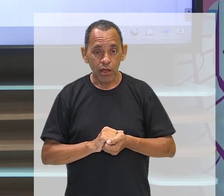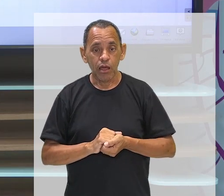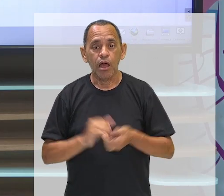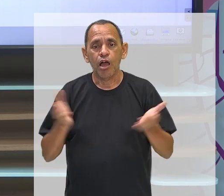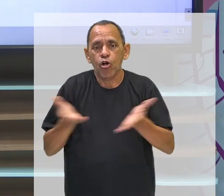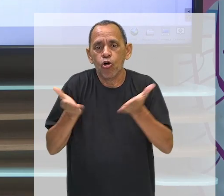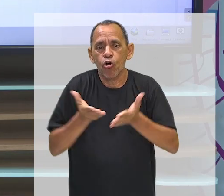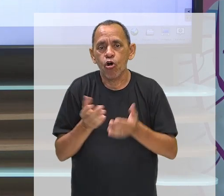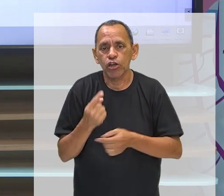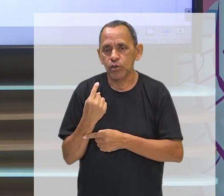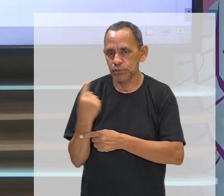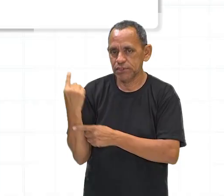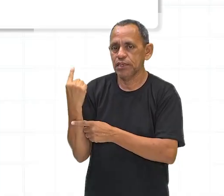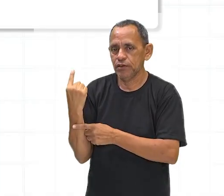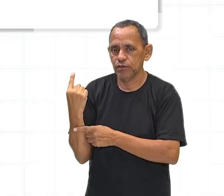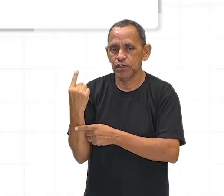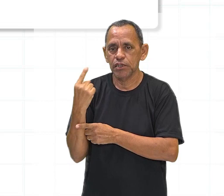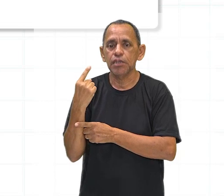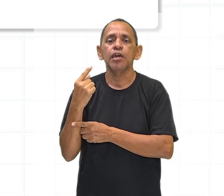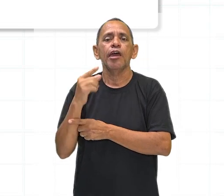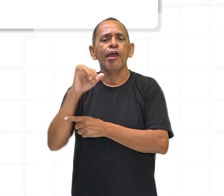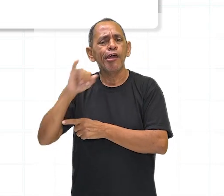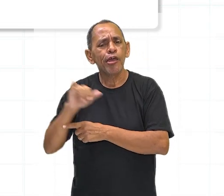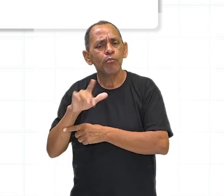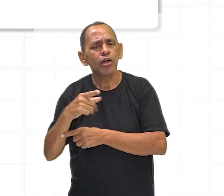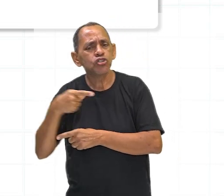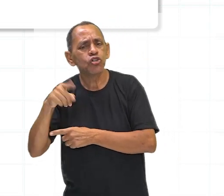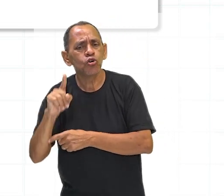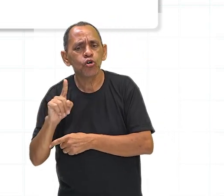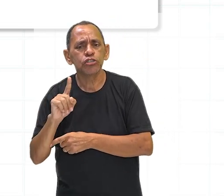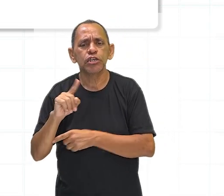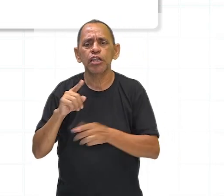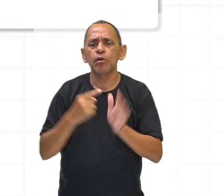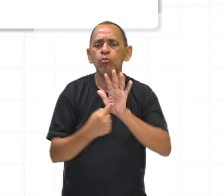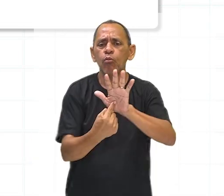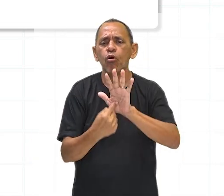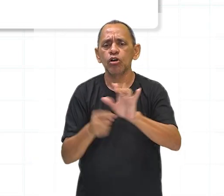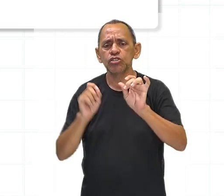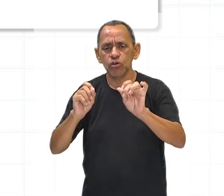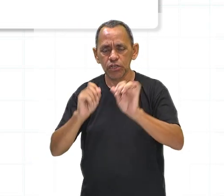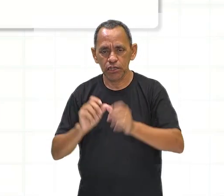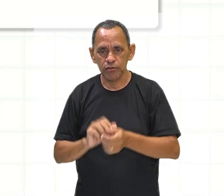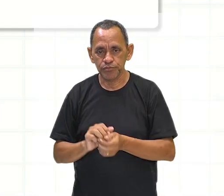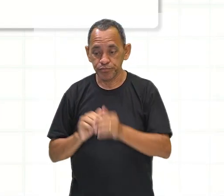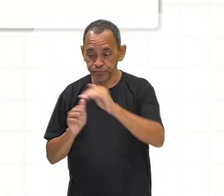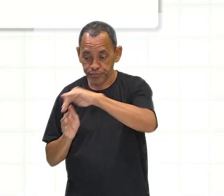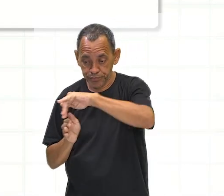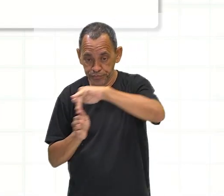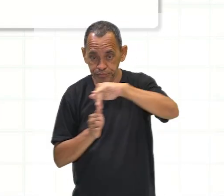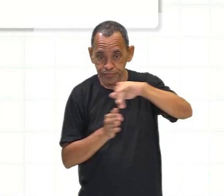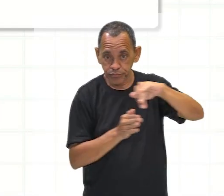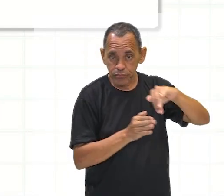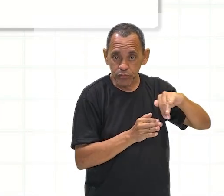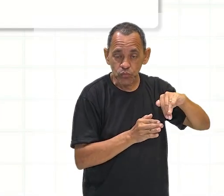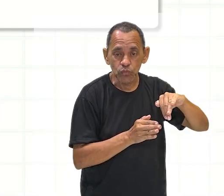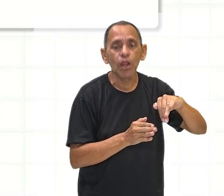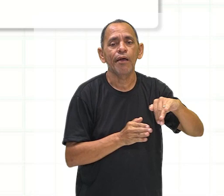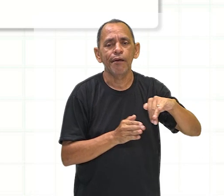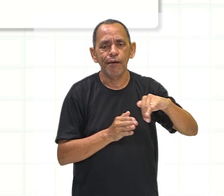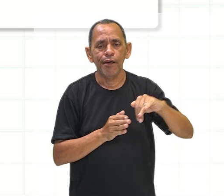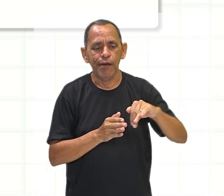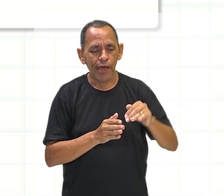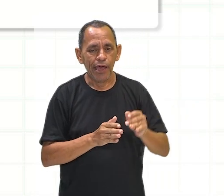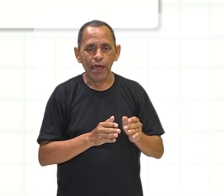observar mais sobre elas na imagem a seguir. Então, olha aí, as glândulas seminais, elas produzem uma parte